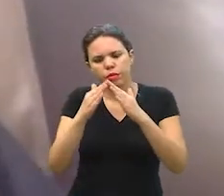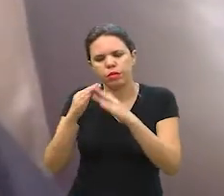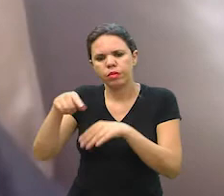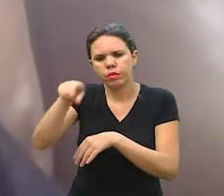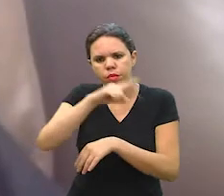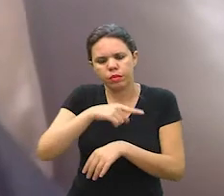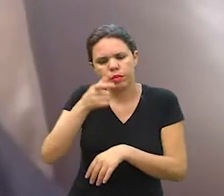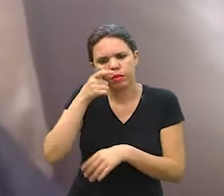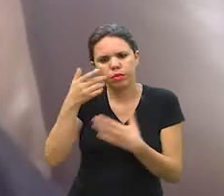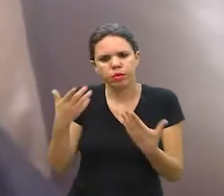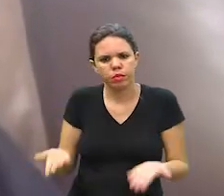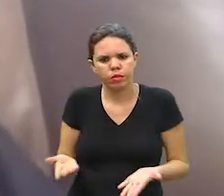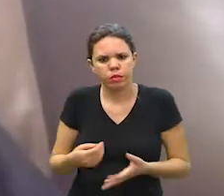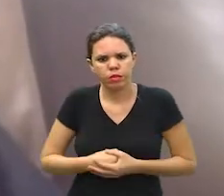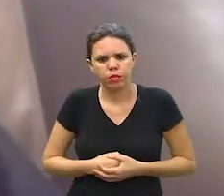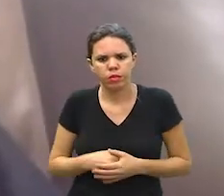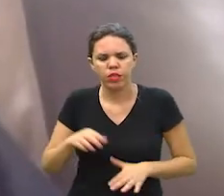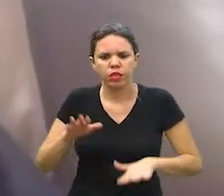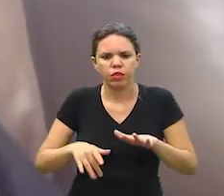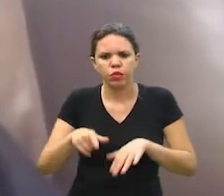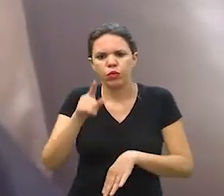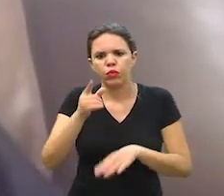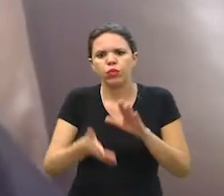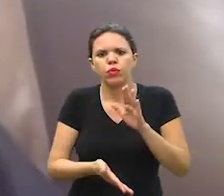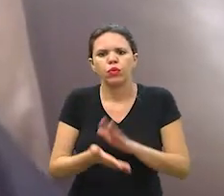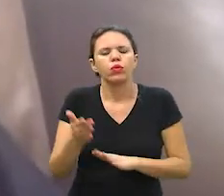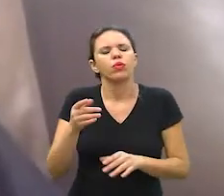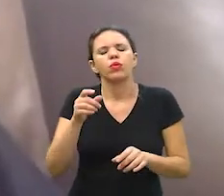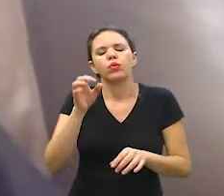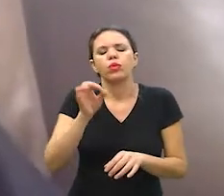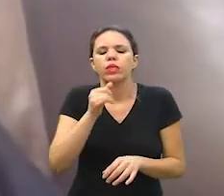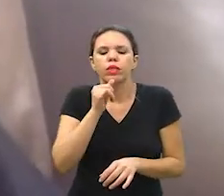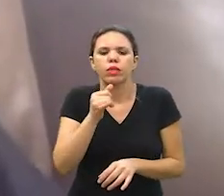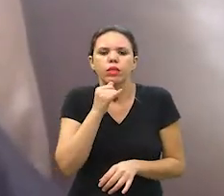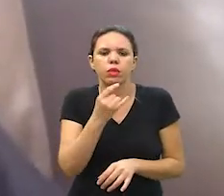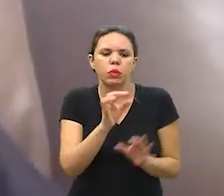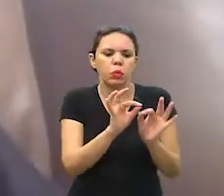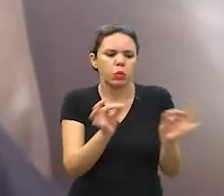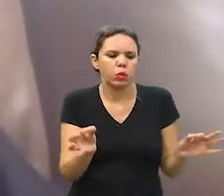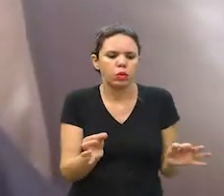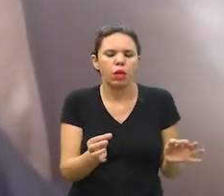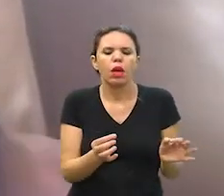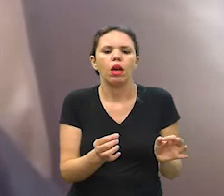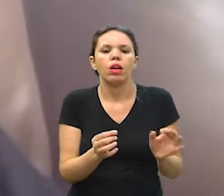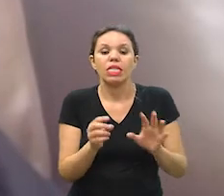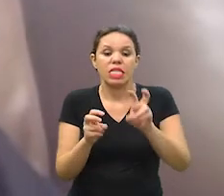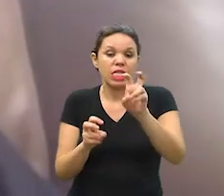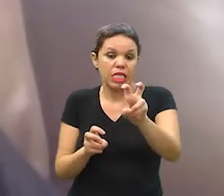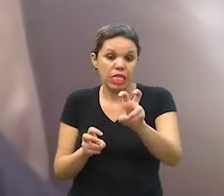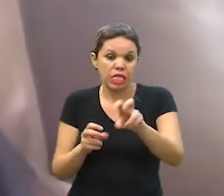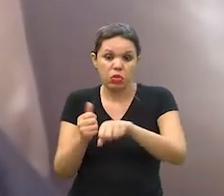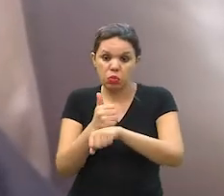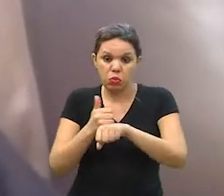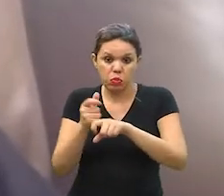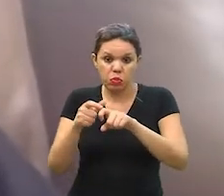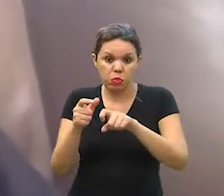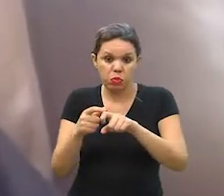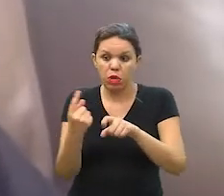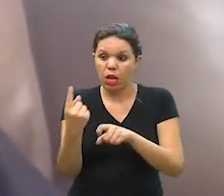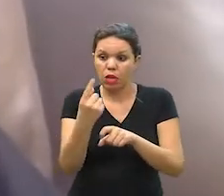vocês vão ver isso. Às vezes você passa por 5 especialistas, cada um dá uma medicação e você não consegue ninguém que